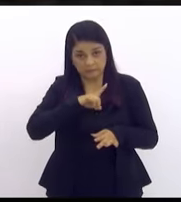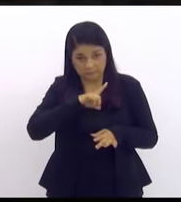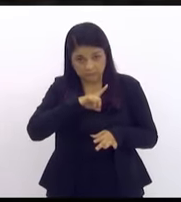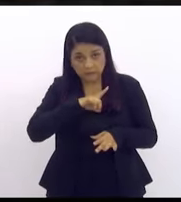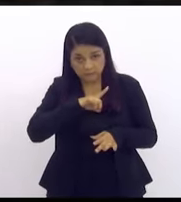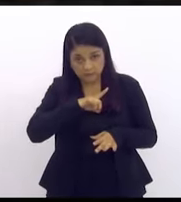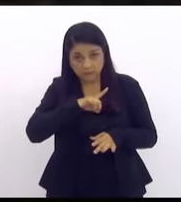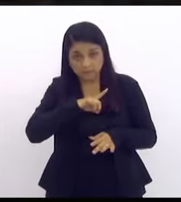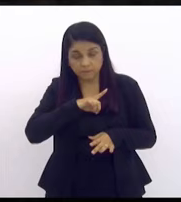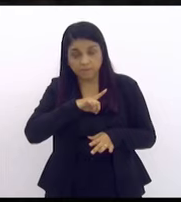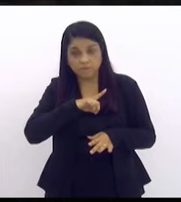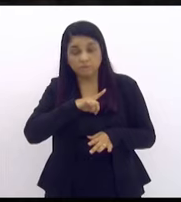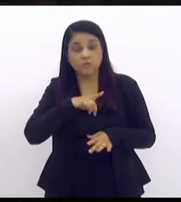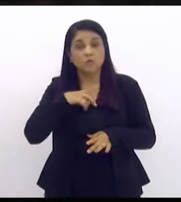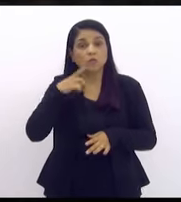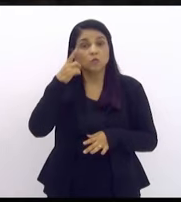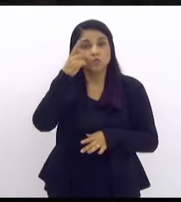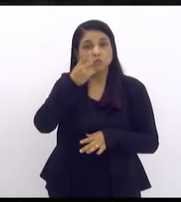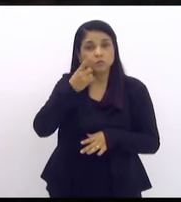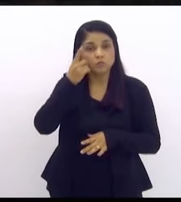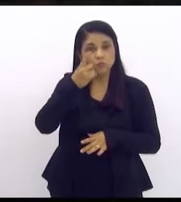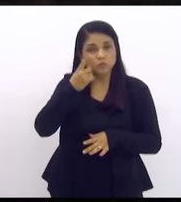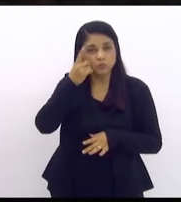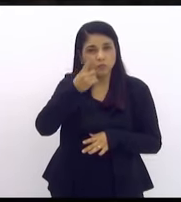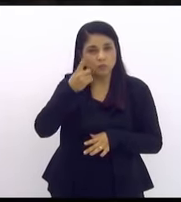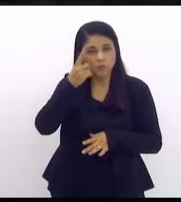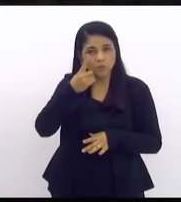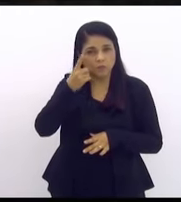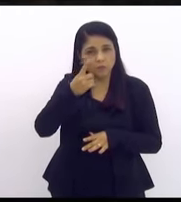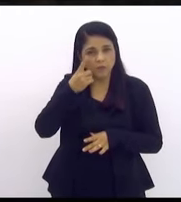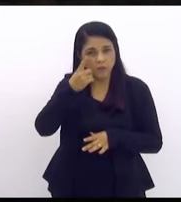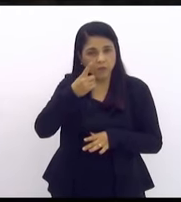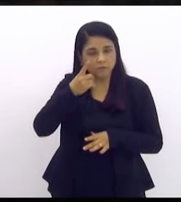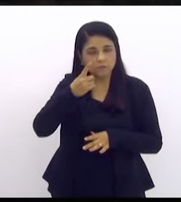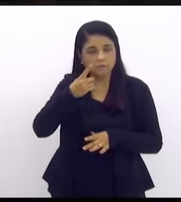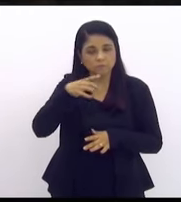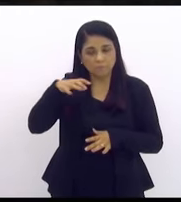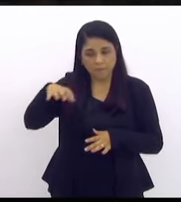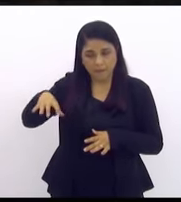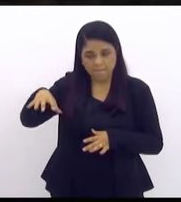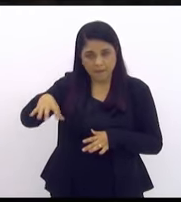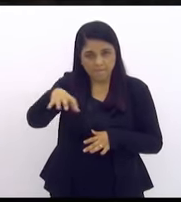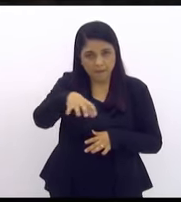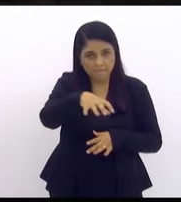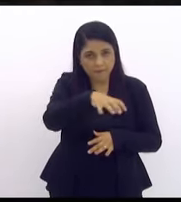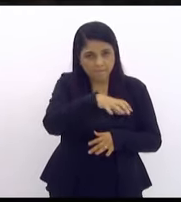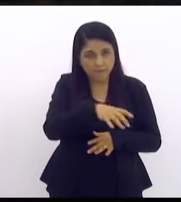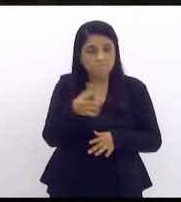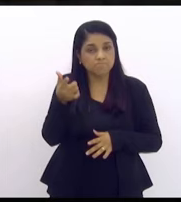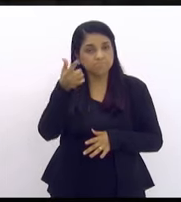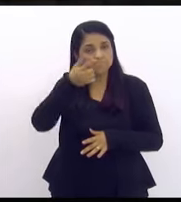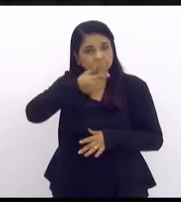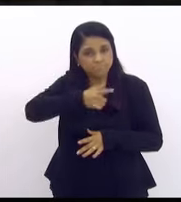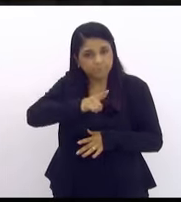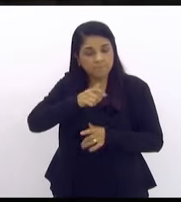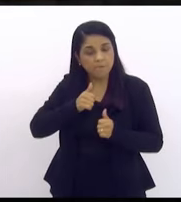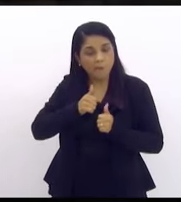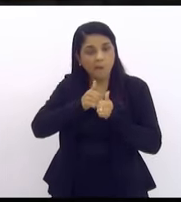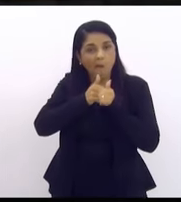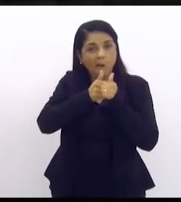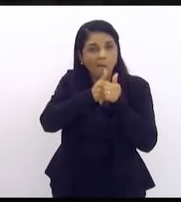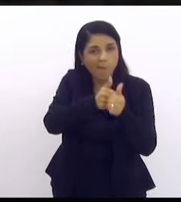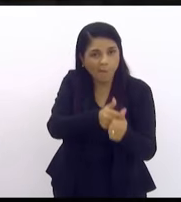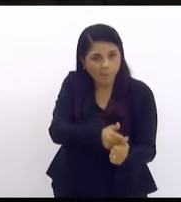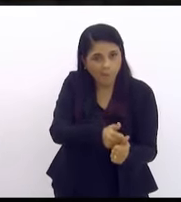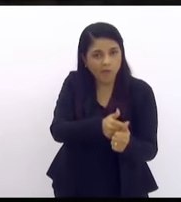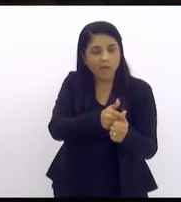territorial, os deputados que são das mais diversas regiões têm condições de acompanhar